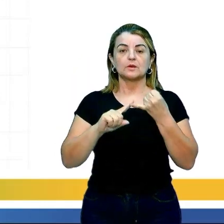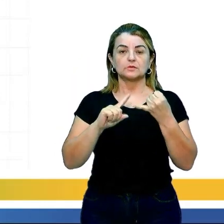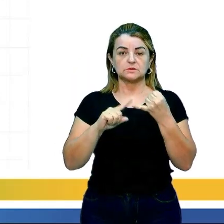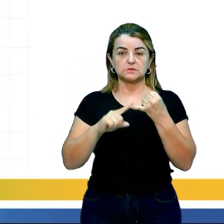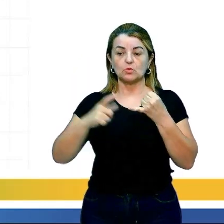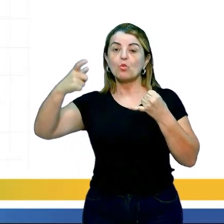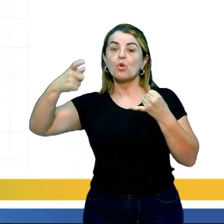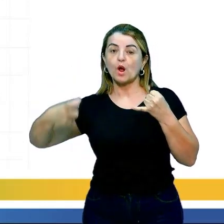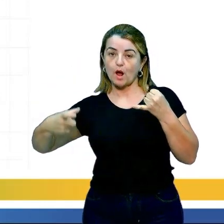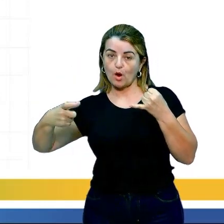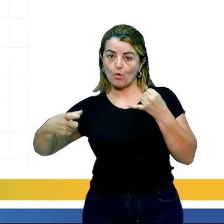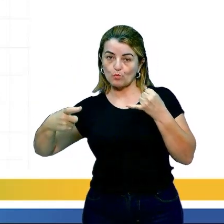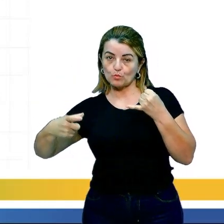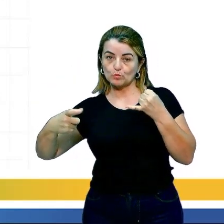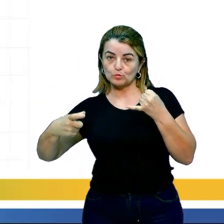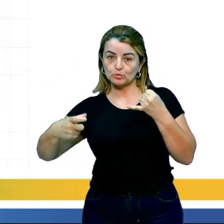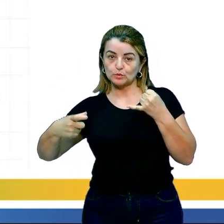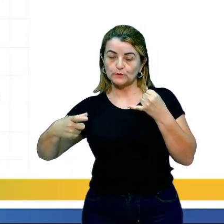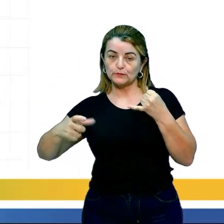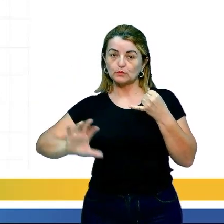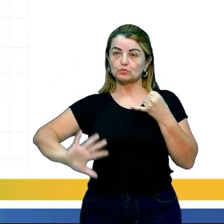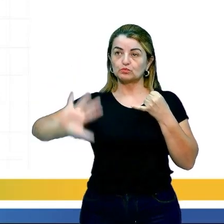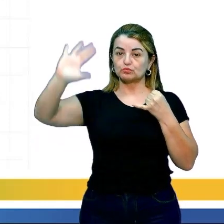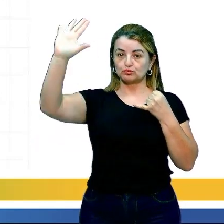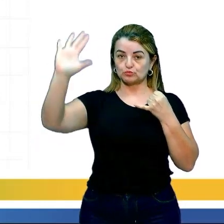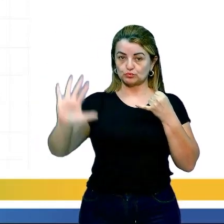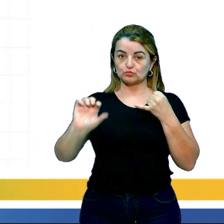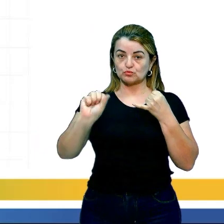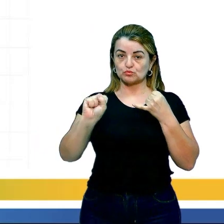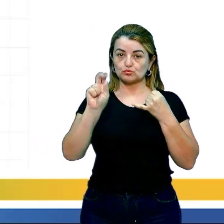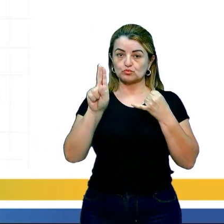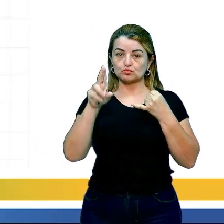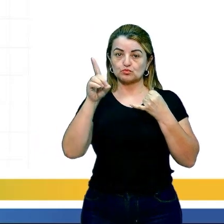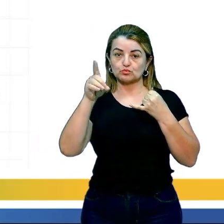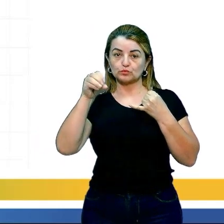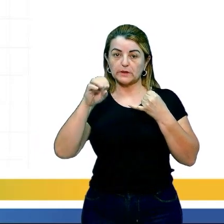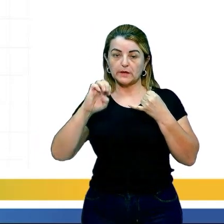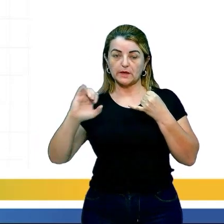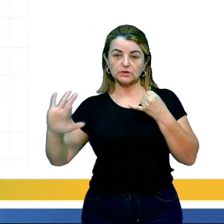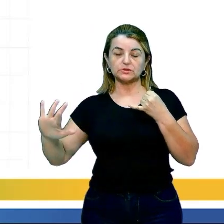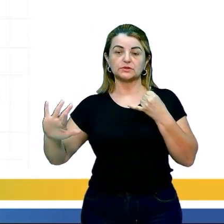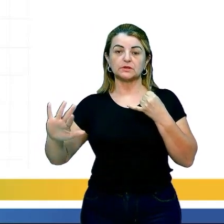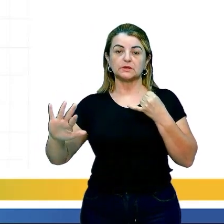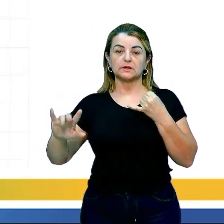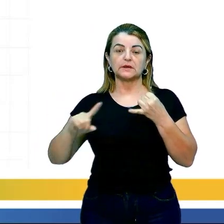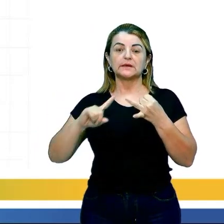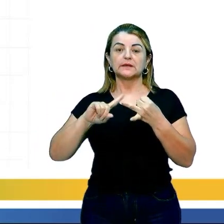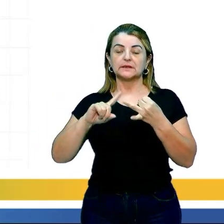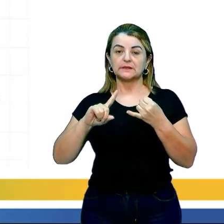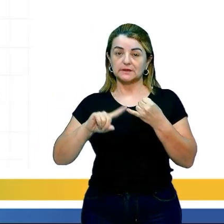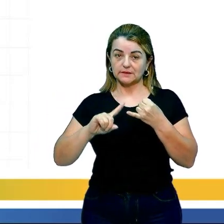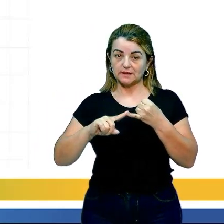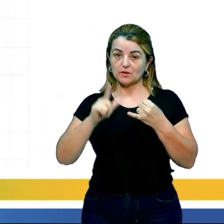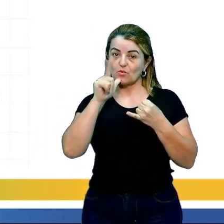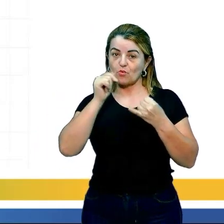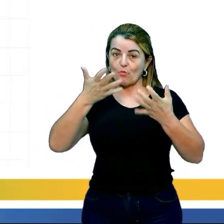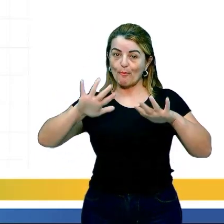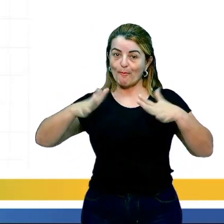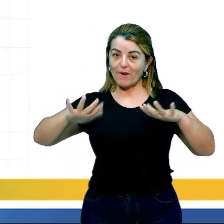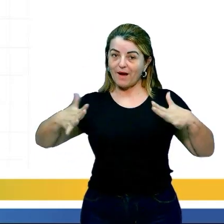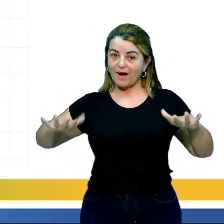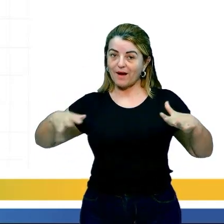a localização né que fica situado no sudeste da Europa da península balcânica banhada pelo Mar